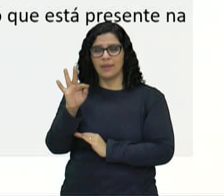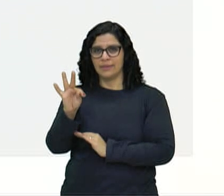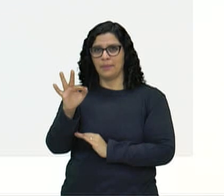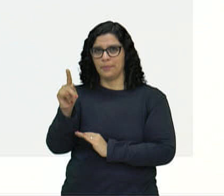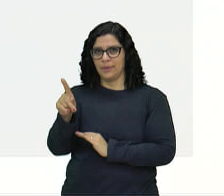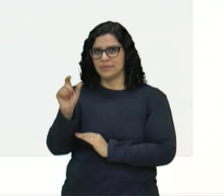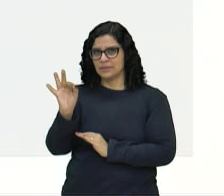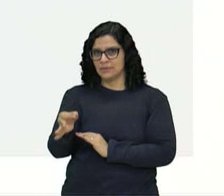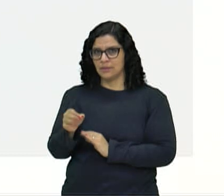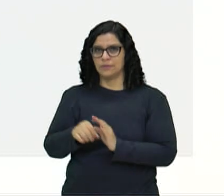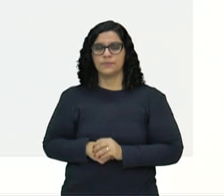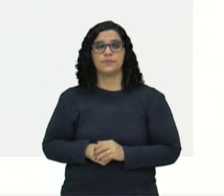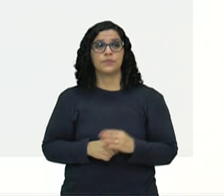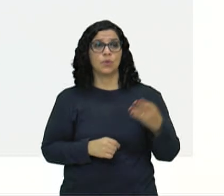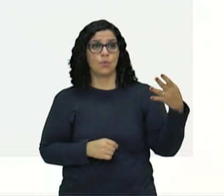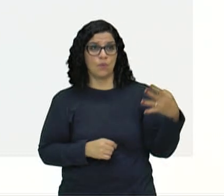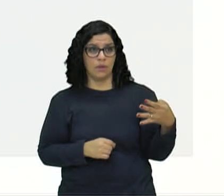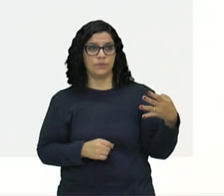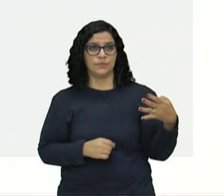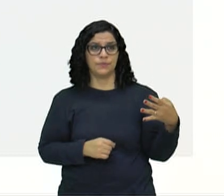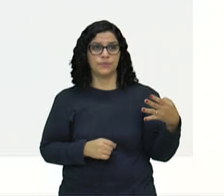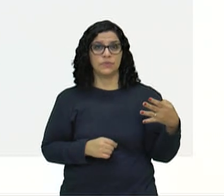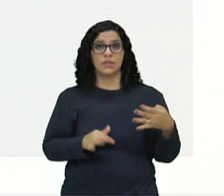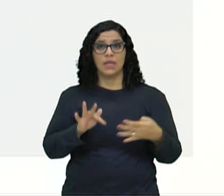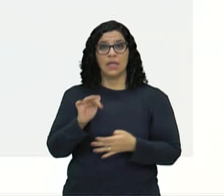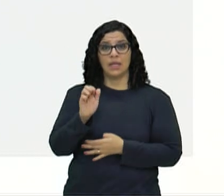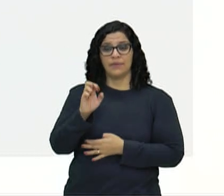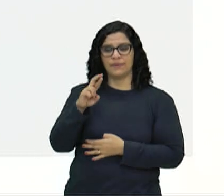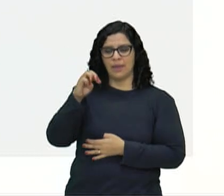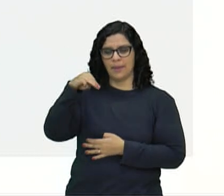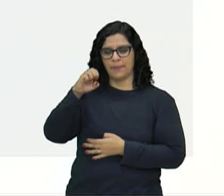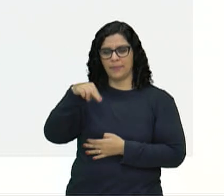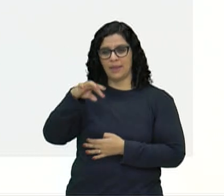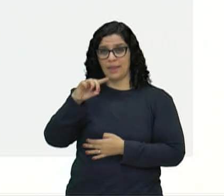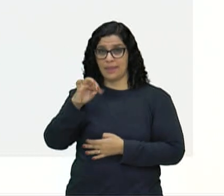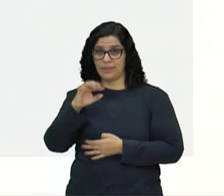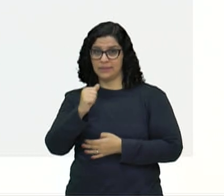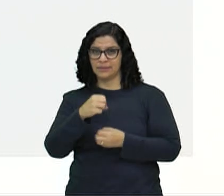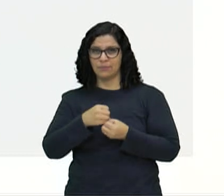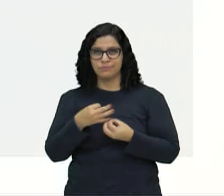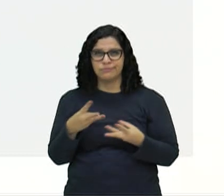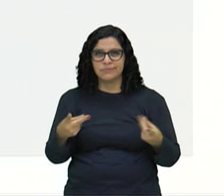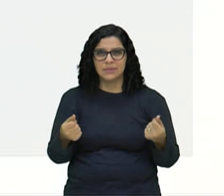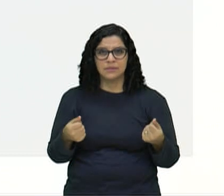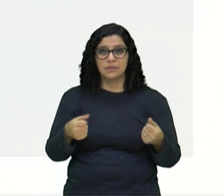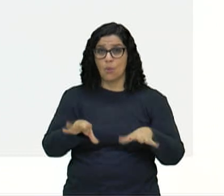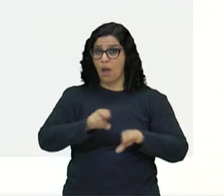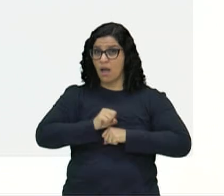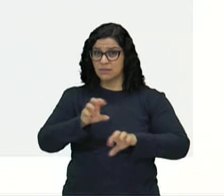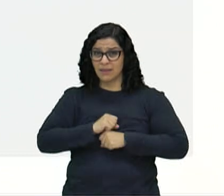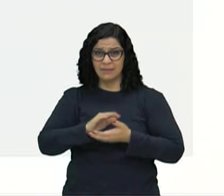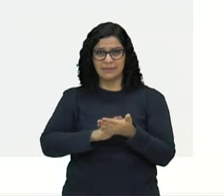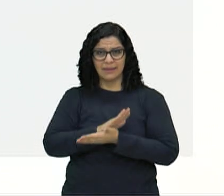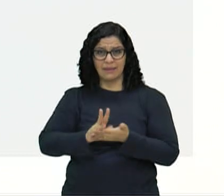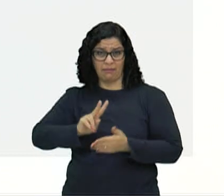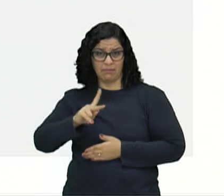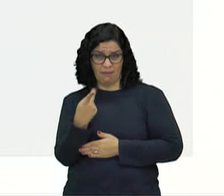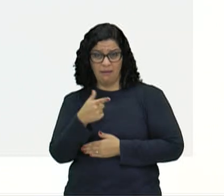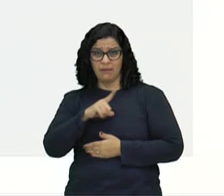correta. 4. Na fermentação não existe uma cadeia de aceptores de hidrogênio que recebe os